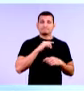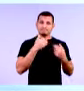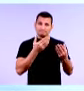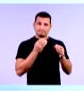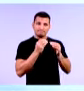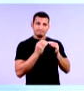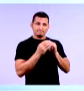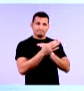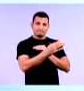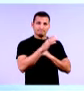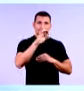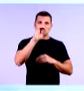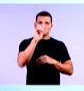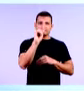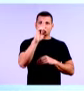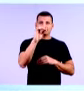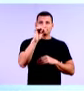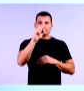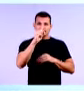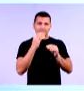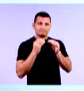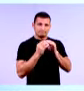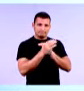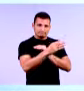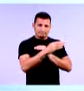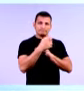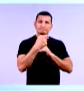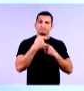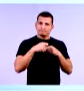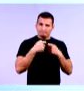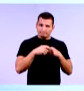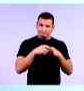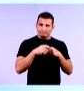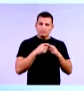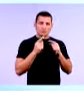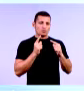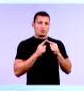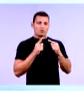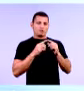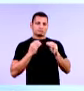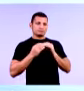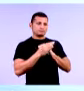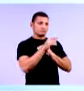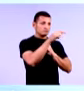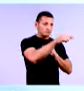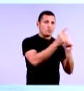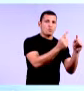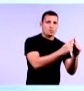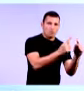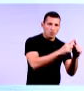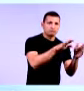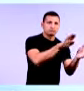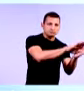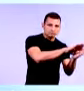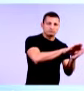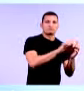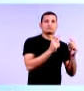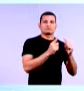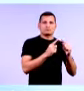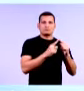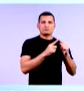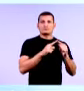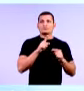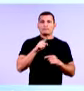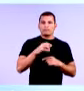ser enviados exatamente como eles foram, né? Foram enviados. Isso aí é muito importante, porque também é o